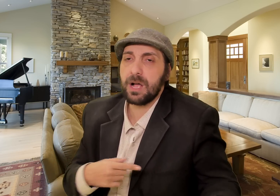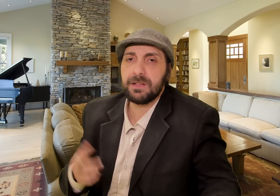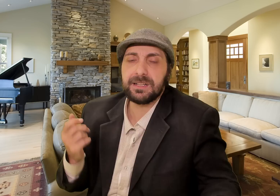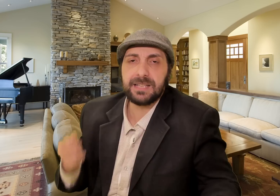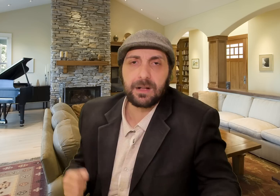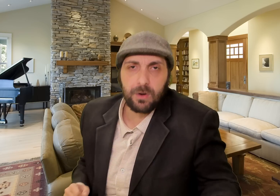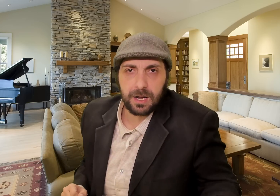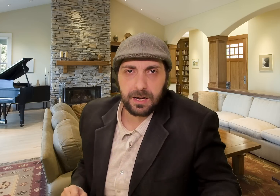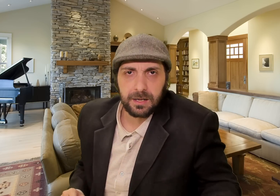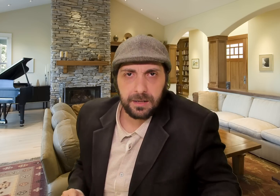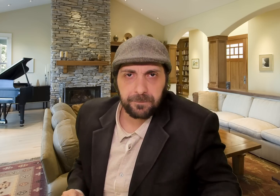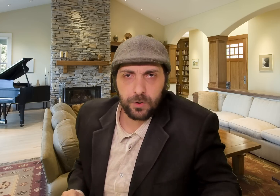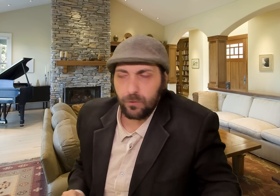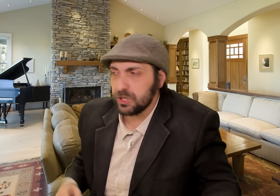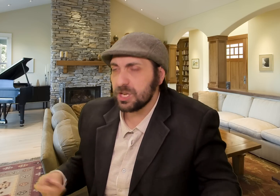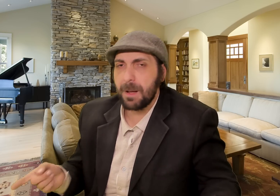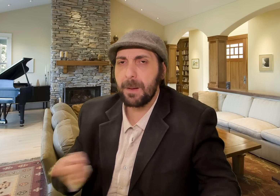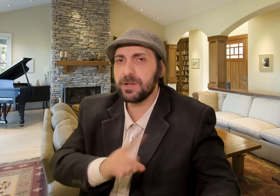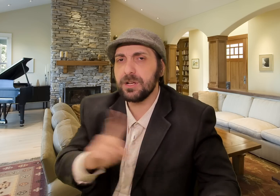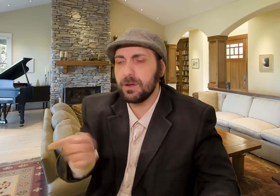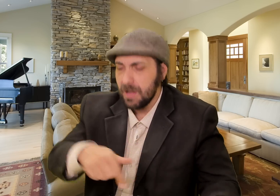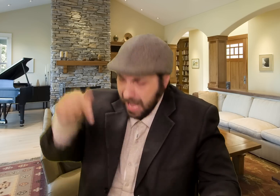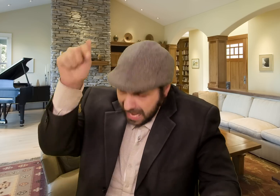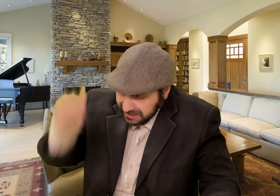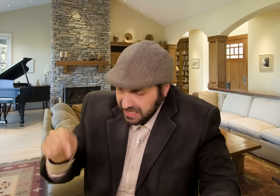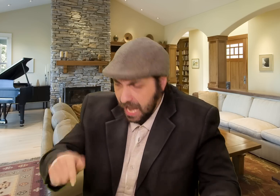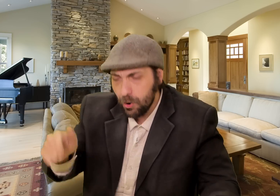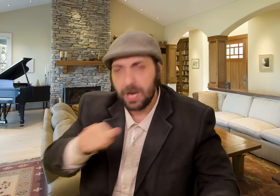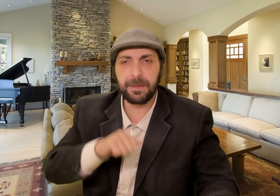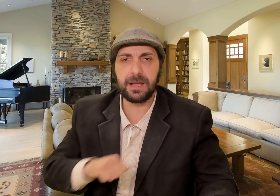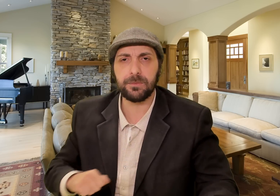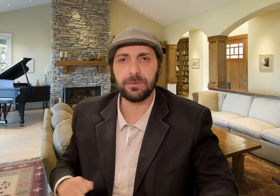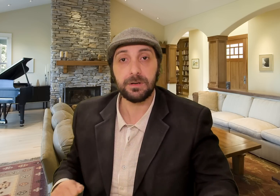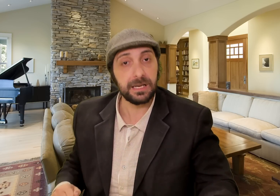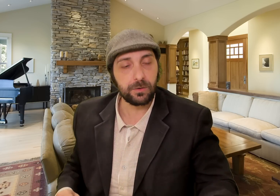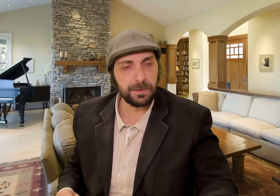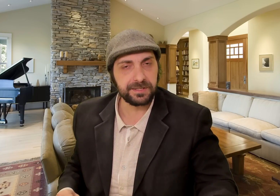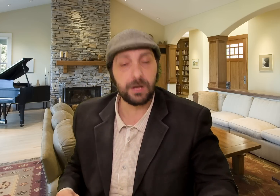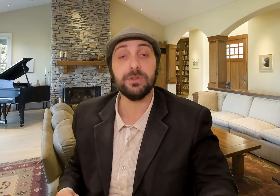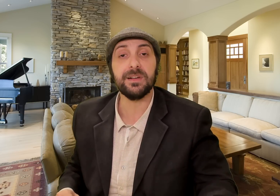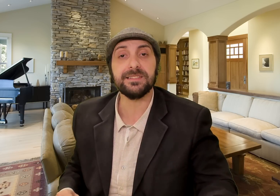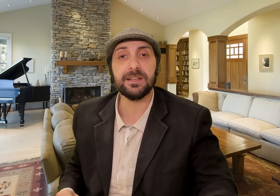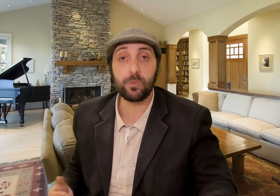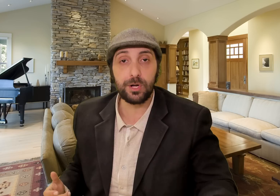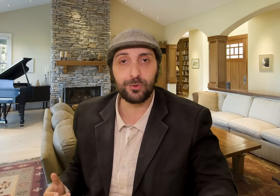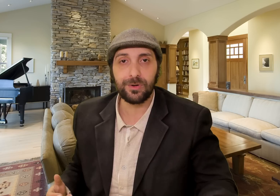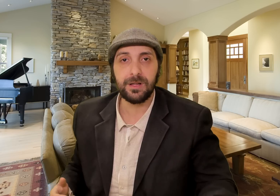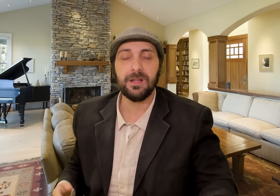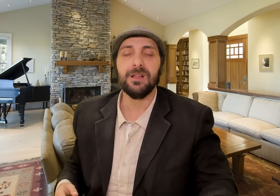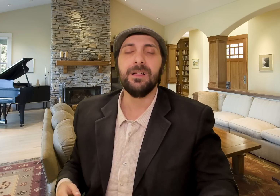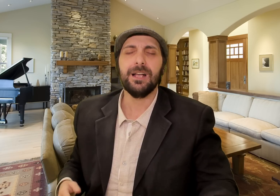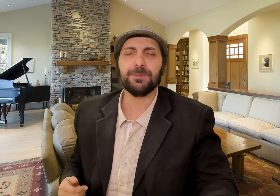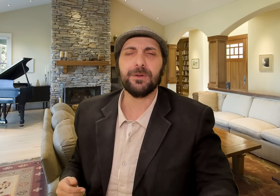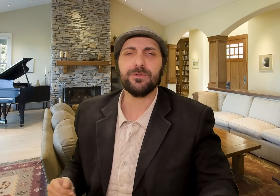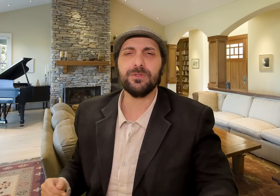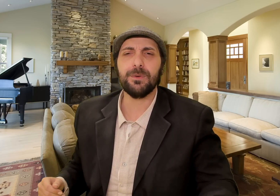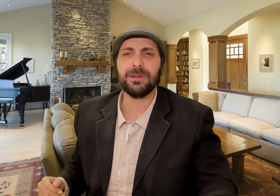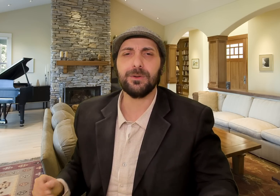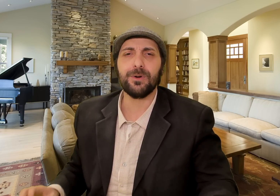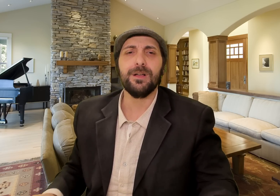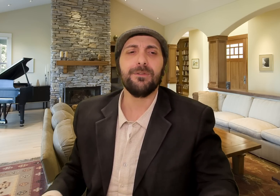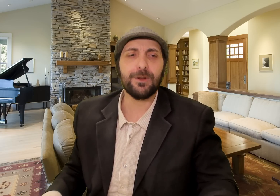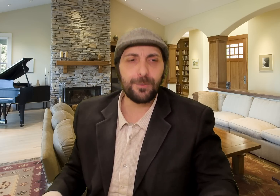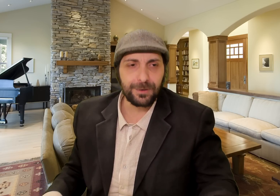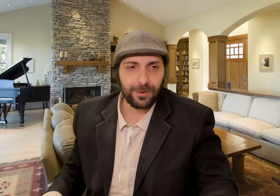esta cachorrada vai ser agora não vou deixar mais para amanhã não vai ser agora mesmo hein Como assim Onde vai ser quando espera